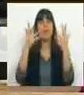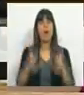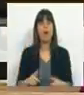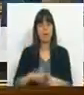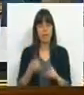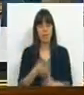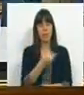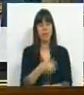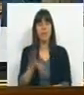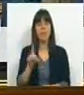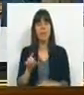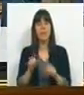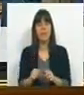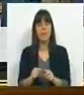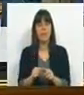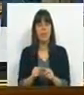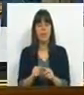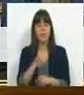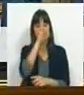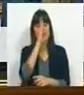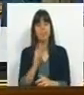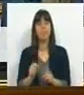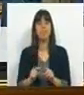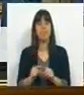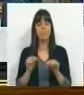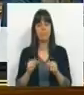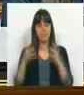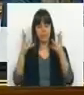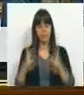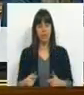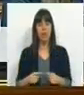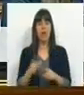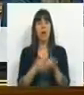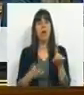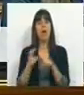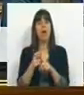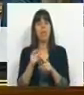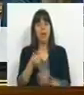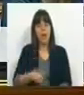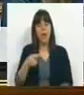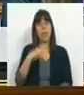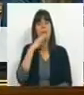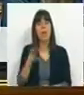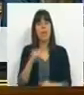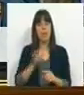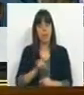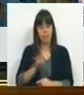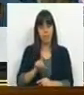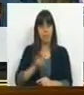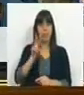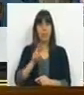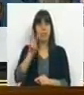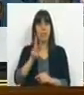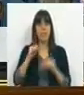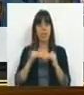para 2016, o Governo, neste orçamento, aumenta o abono de família no primeiro, segundo